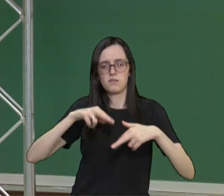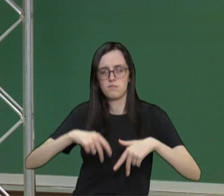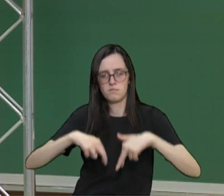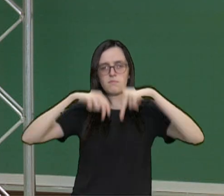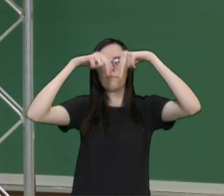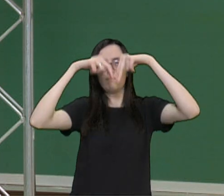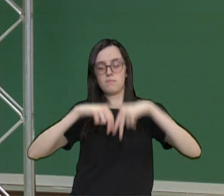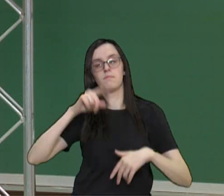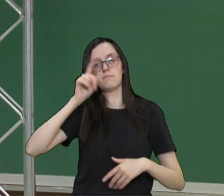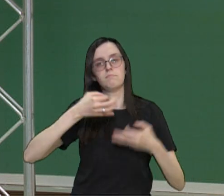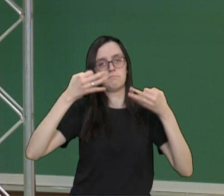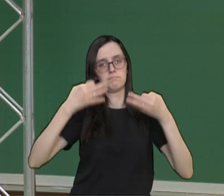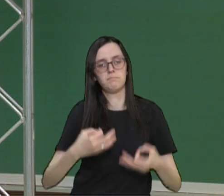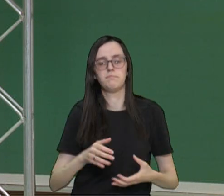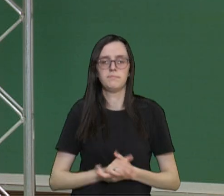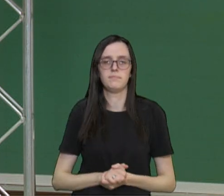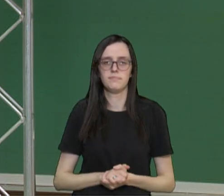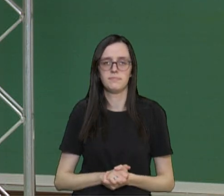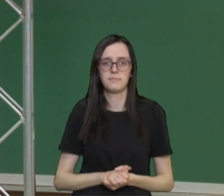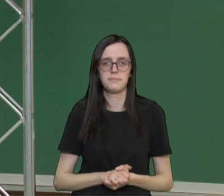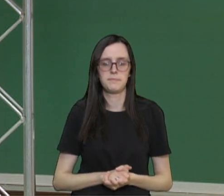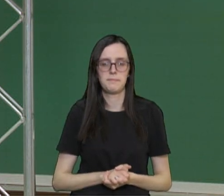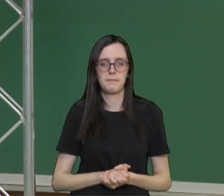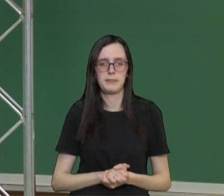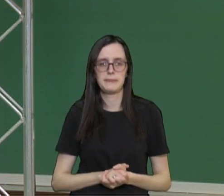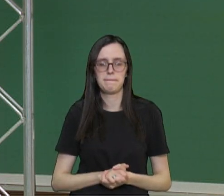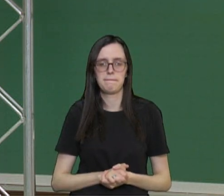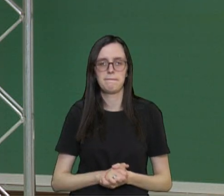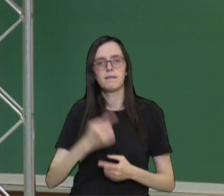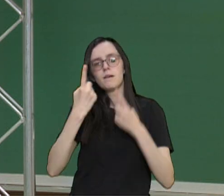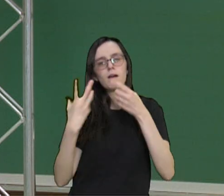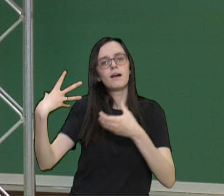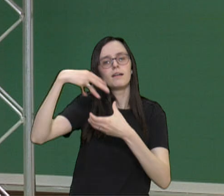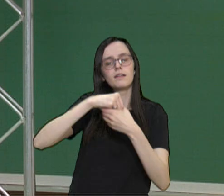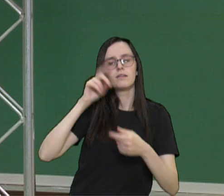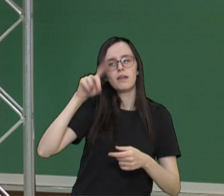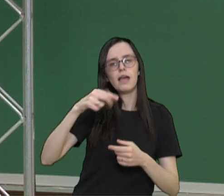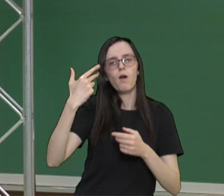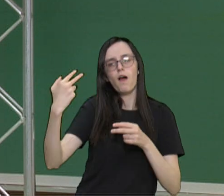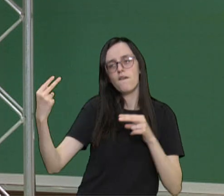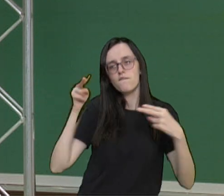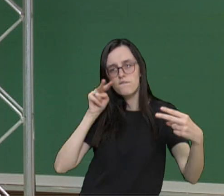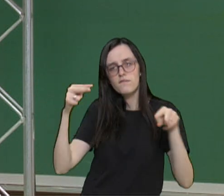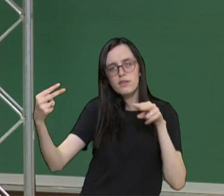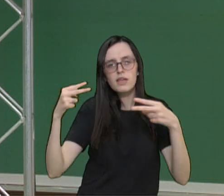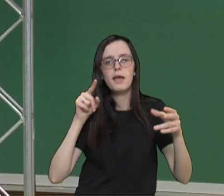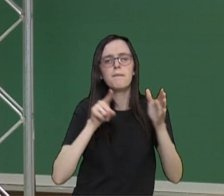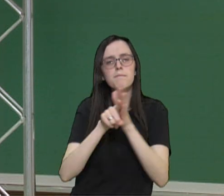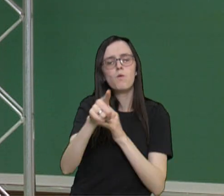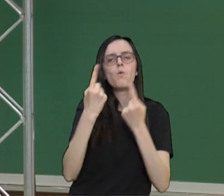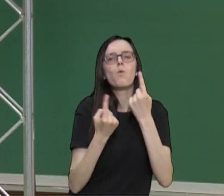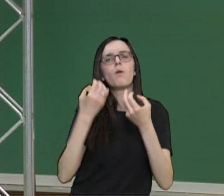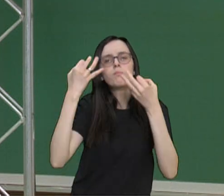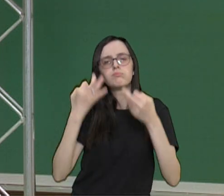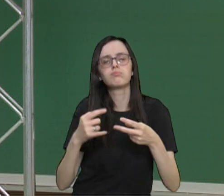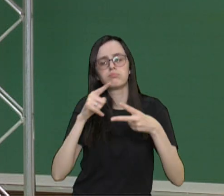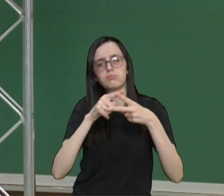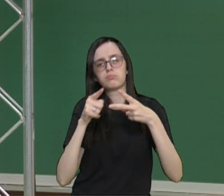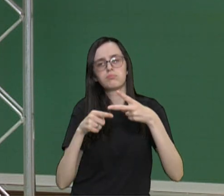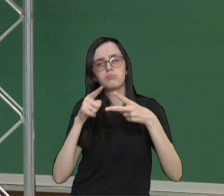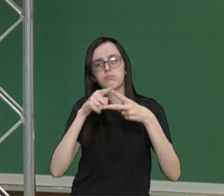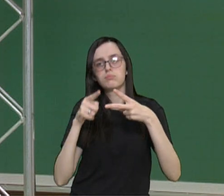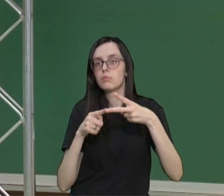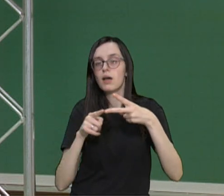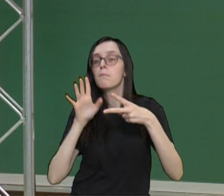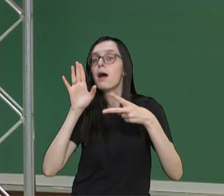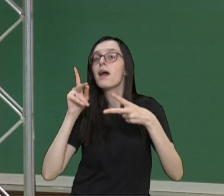tudo? Essa é verdadeira. Então, qual que é, dentro da perspectiva da pergunta, a alternativa que